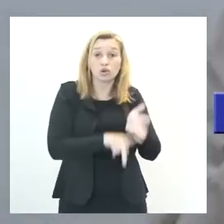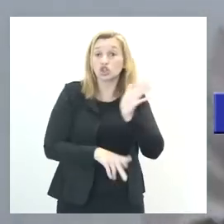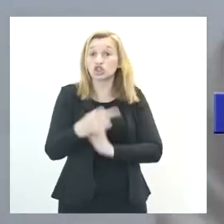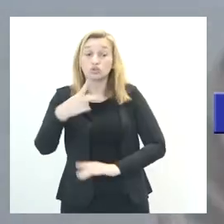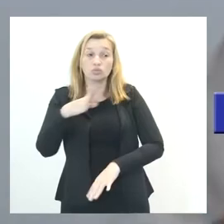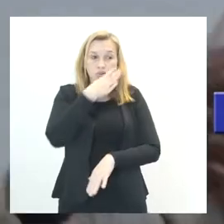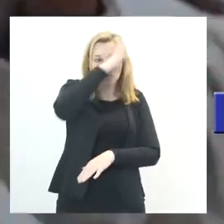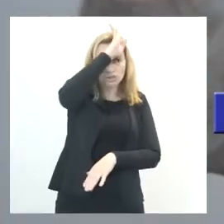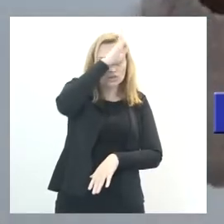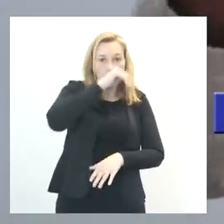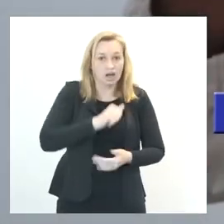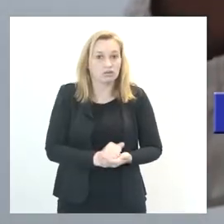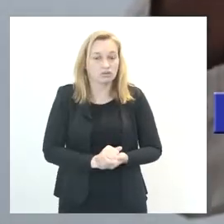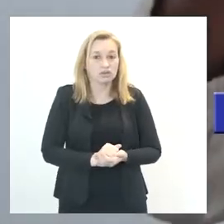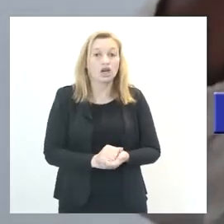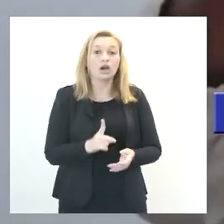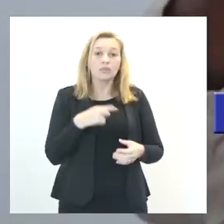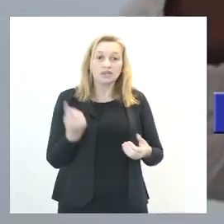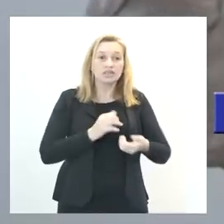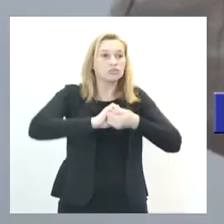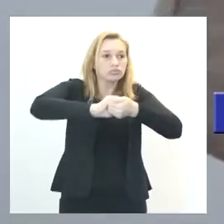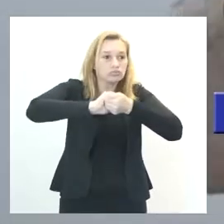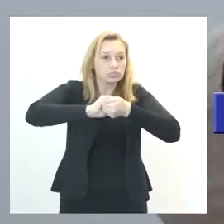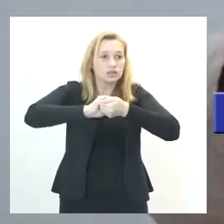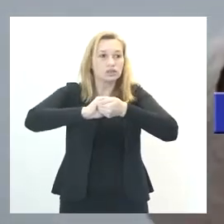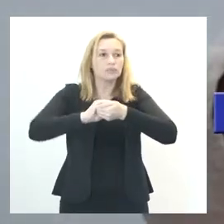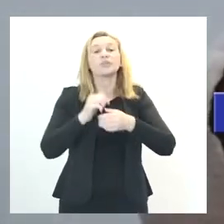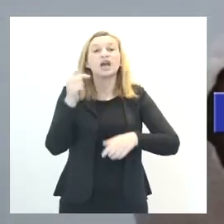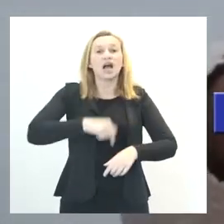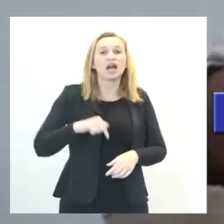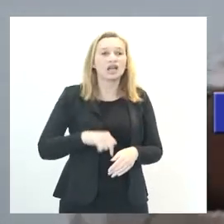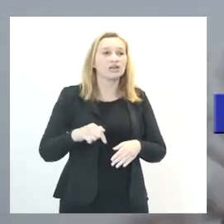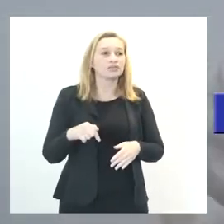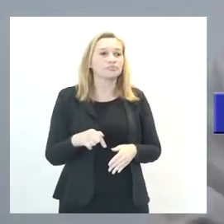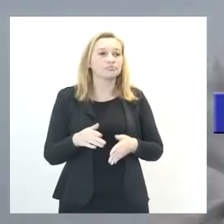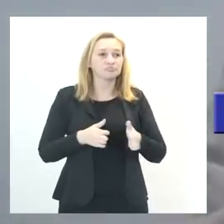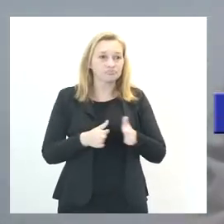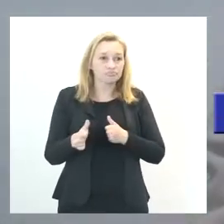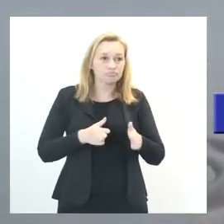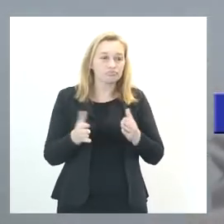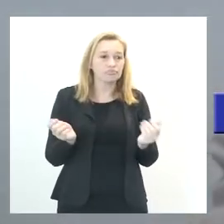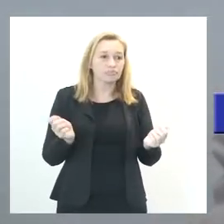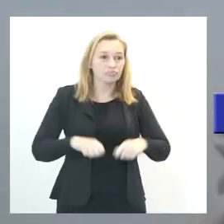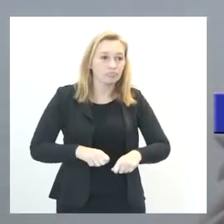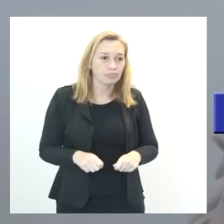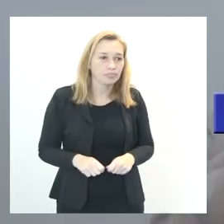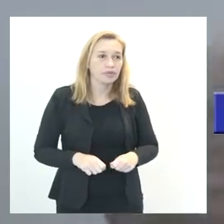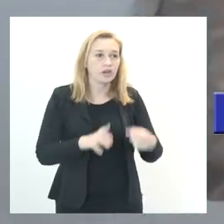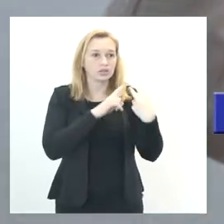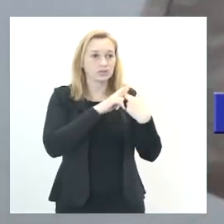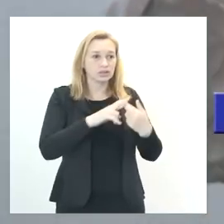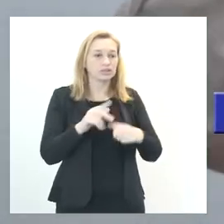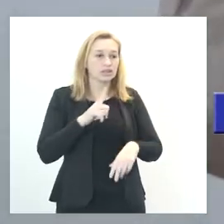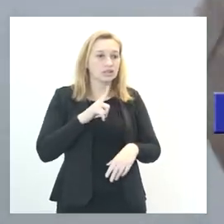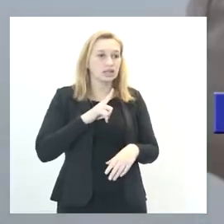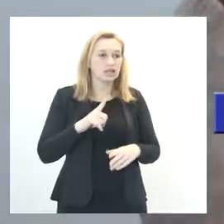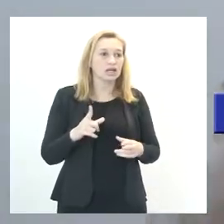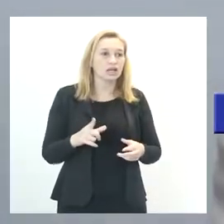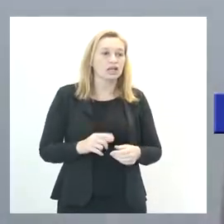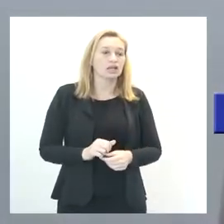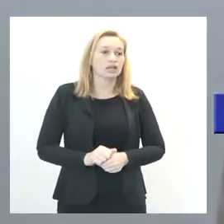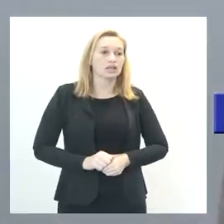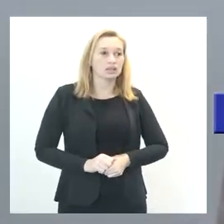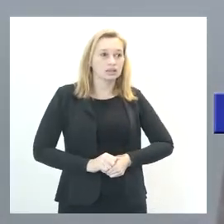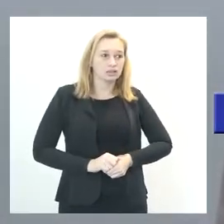Como fazer uma lugares o nossas folhas aqui acesso pergunta que uma especialidade for passa também das opções eu já sumi na